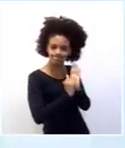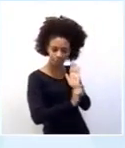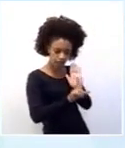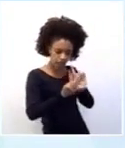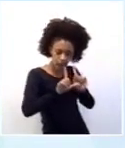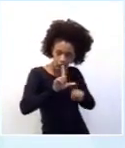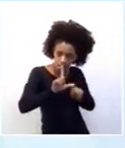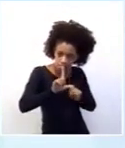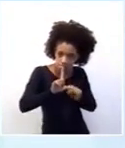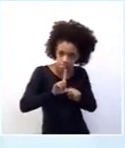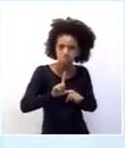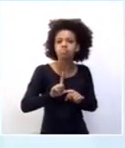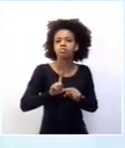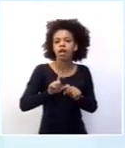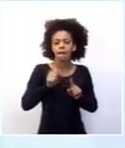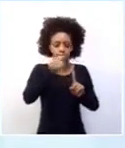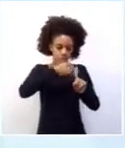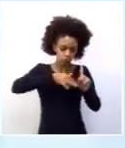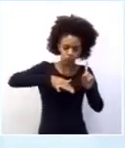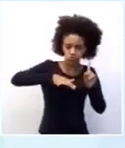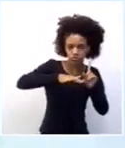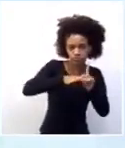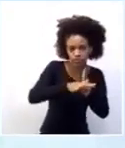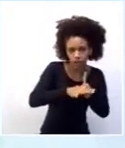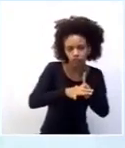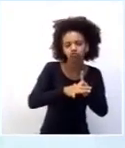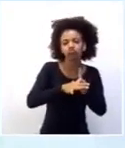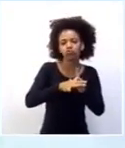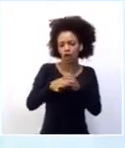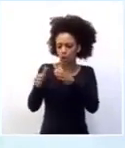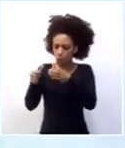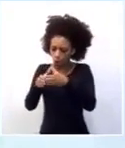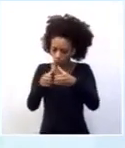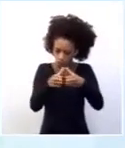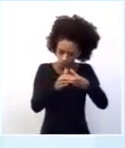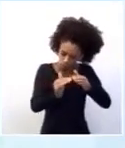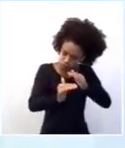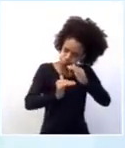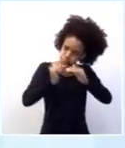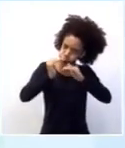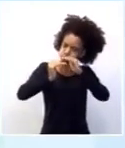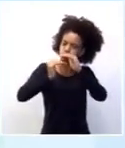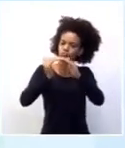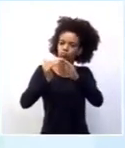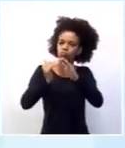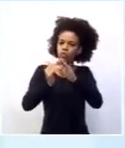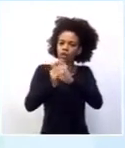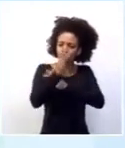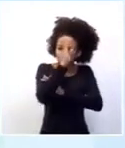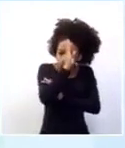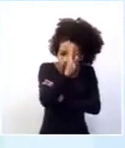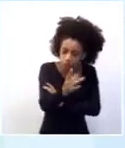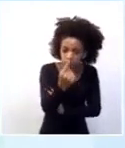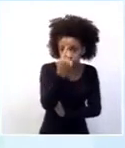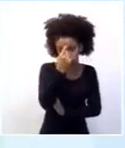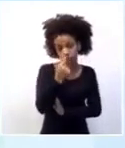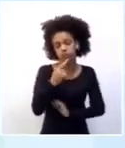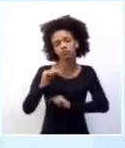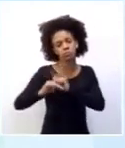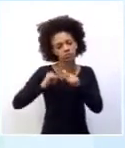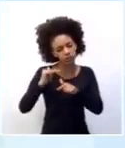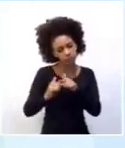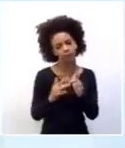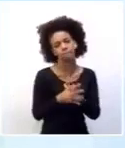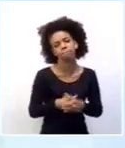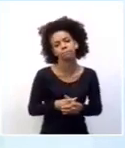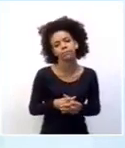da humanidade vai ser fundamental para esses povos se desenvolverem. Essas são as principais habilidades que nós vamos trabalhar, mas sempre